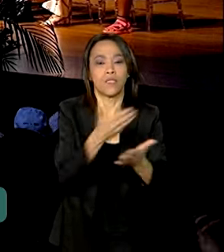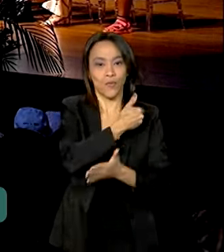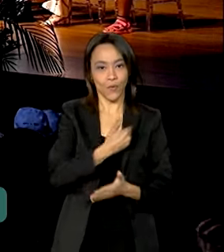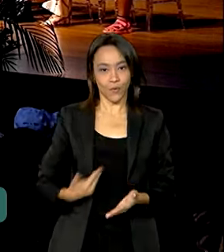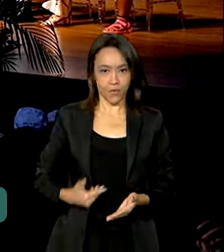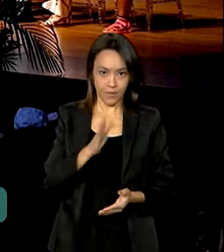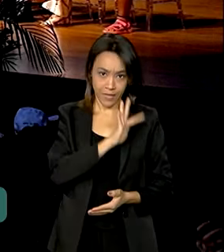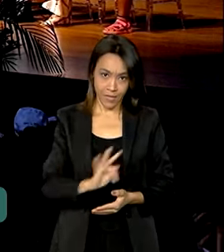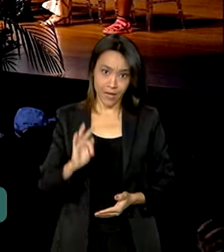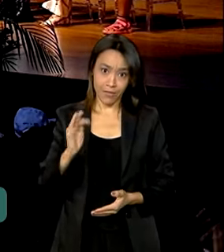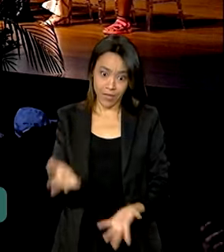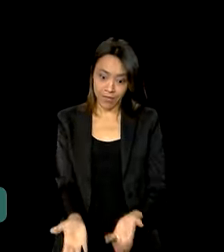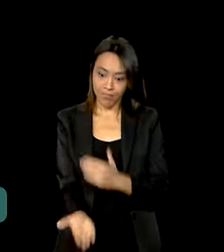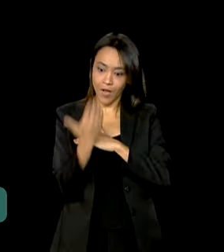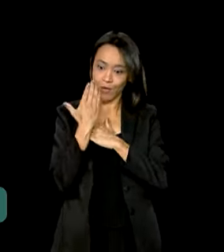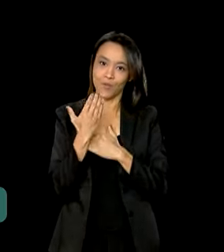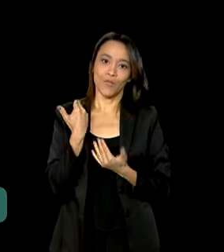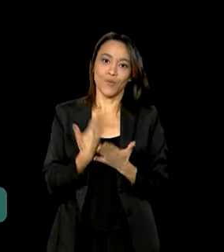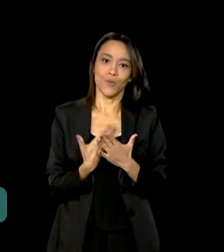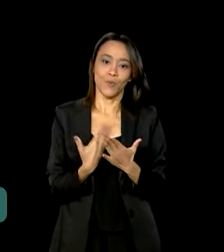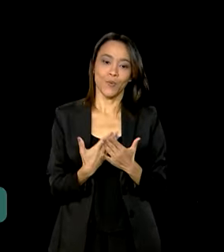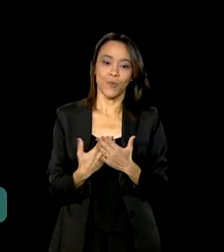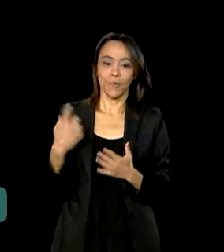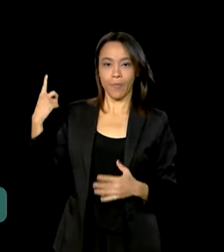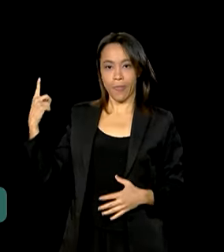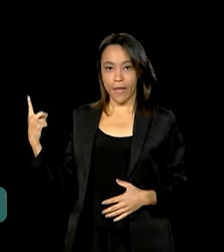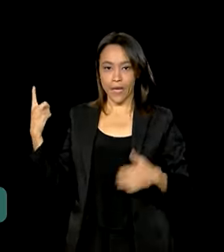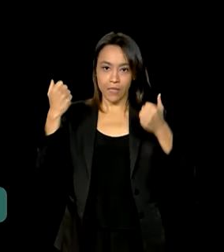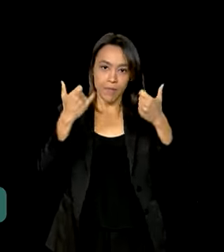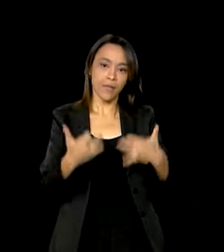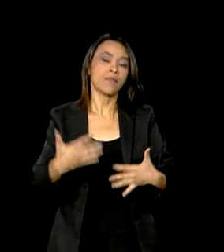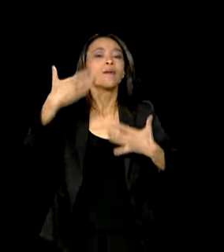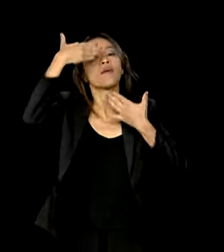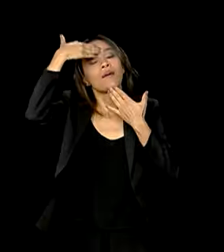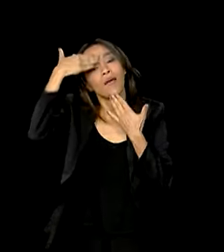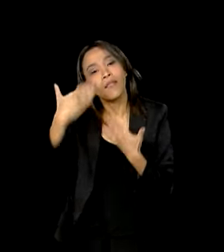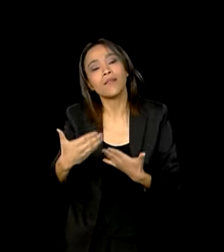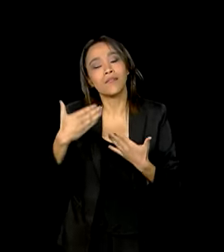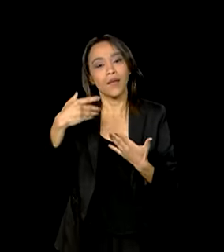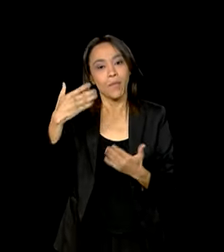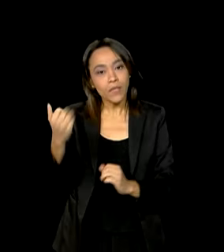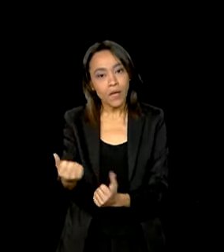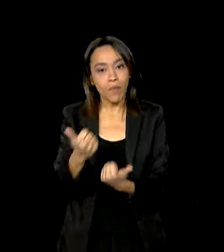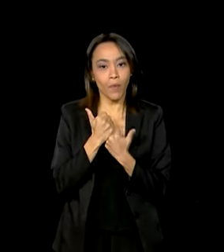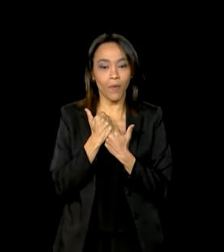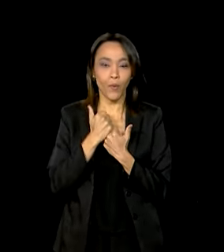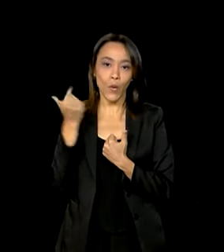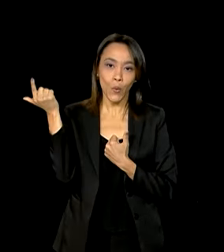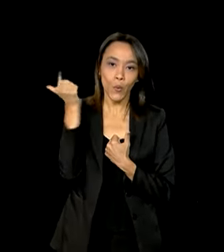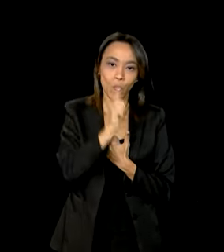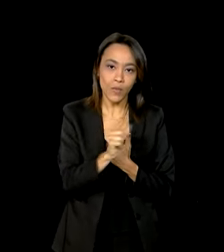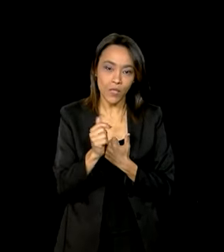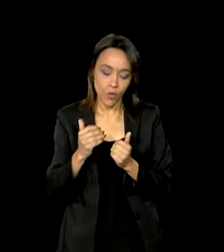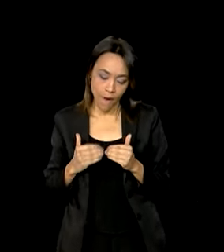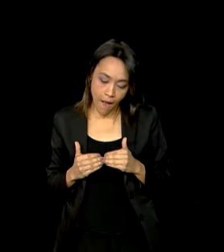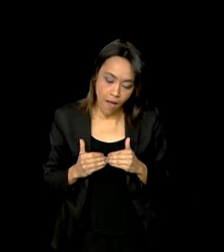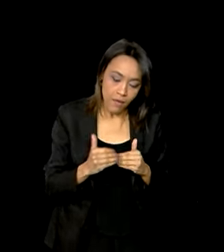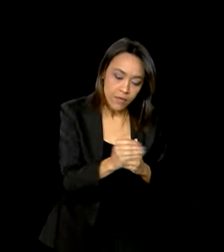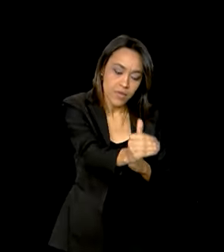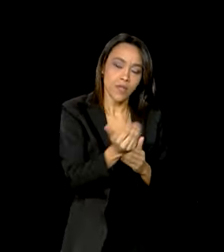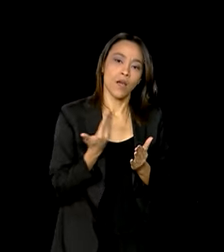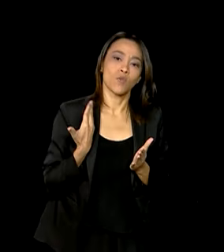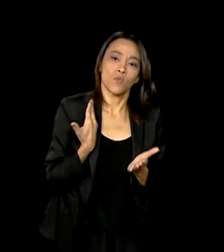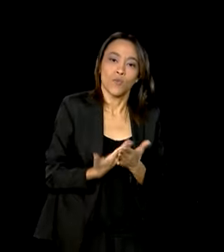fazendo diferença nos estudos. Graças a essa iniciativa, tenho tido a oportunidade de avançar nos meus estudos e construir um